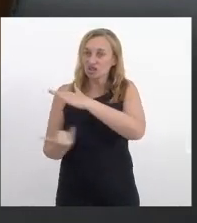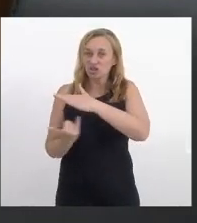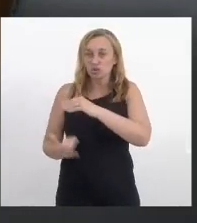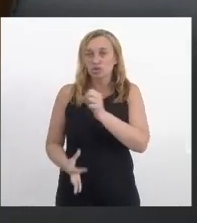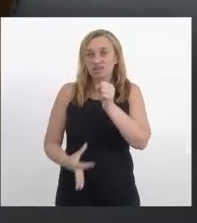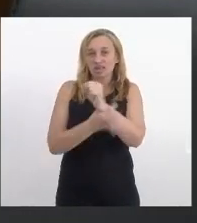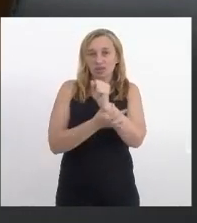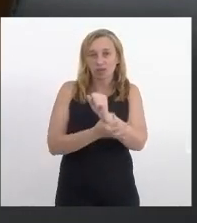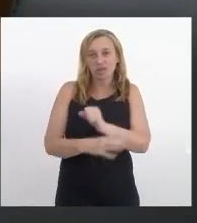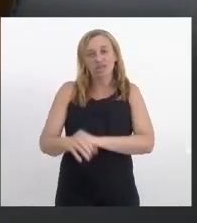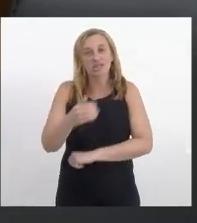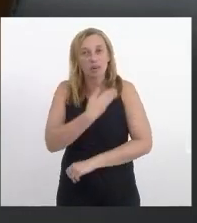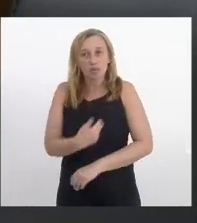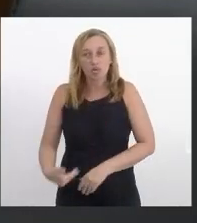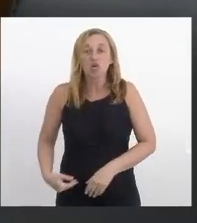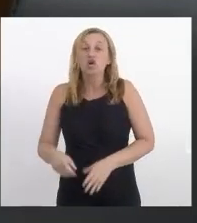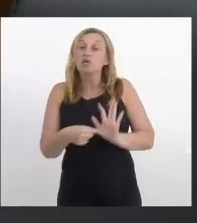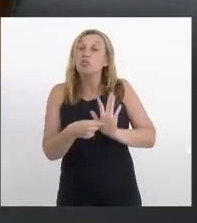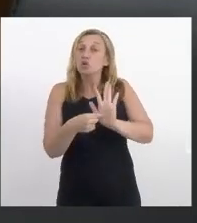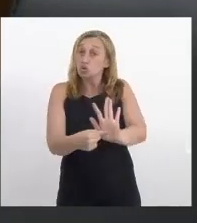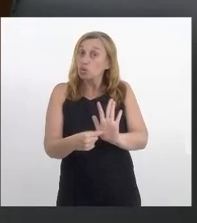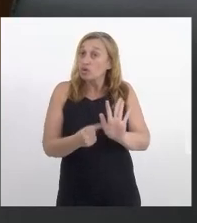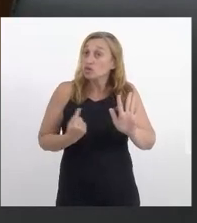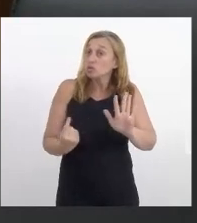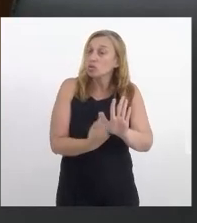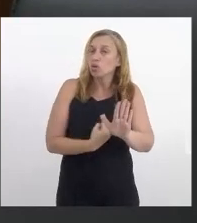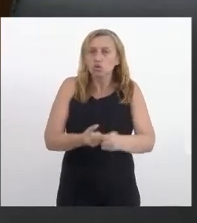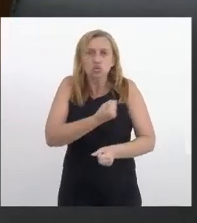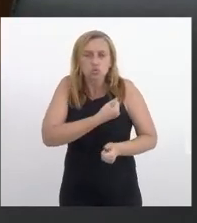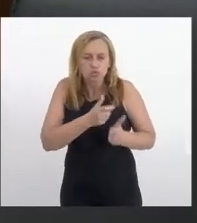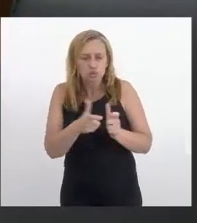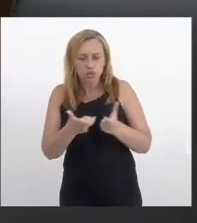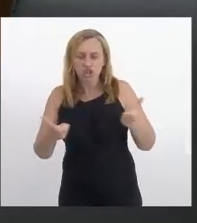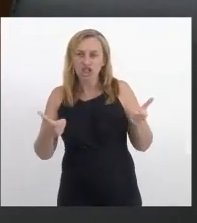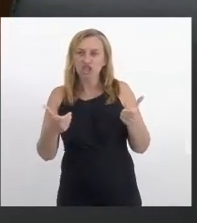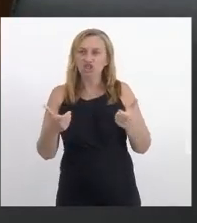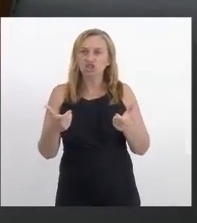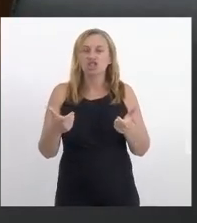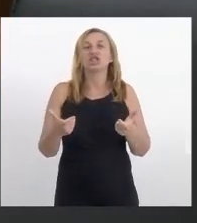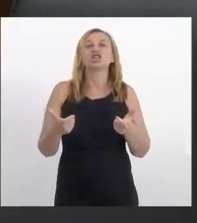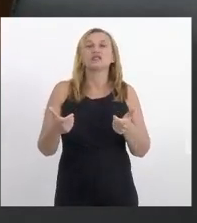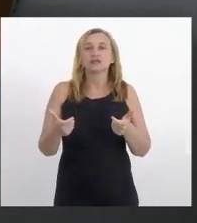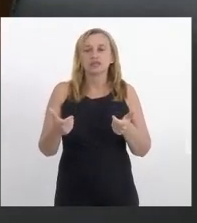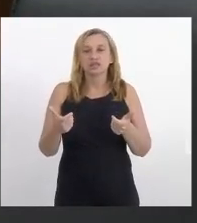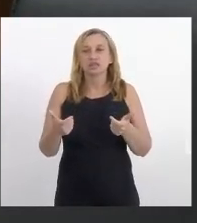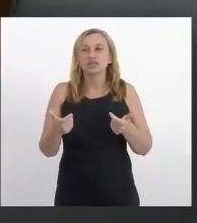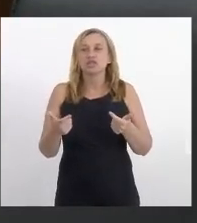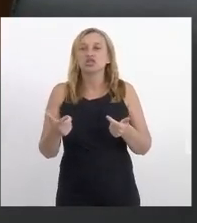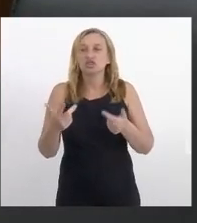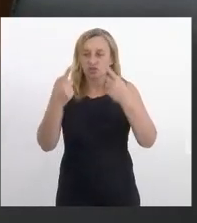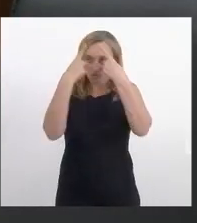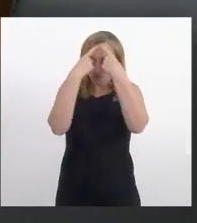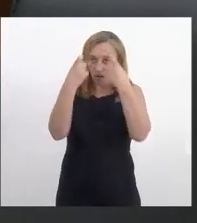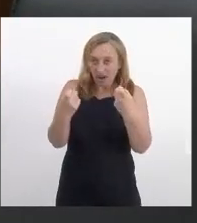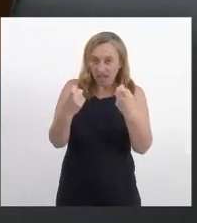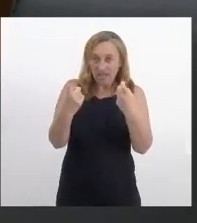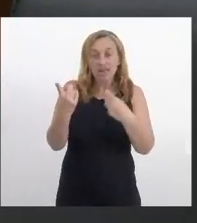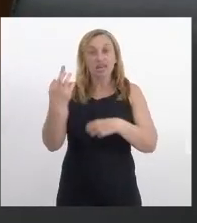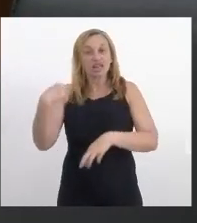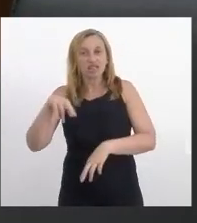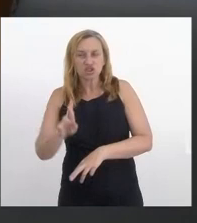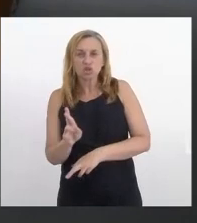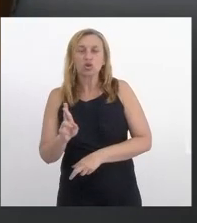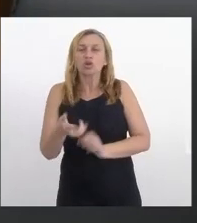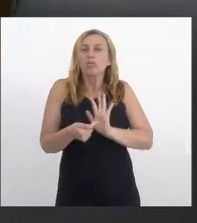Segurança Pública que nos mostrou o aumento do número de casos de intolerância, que demonstrava,